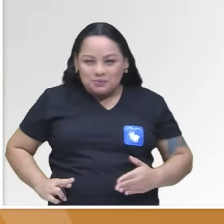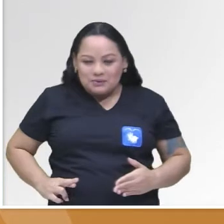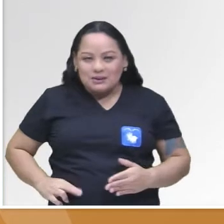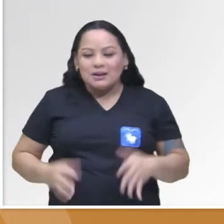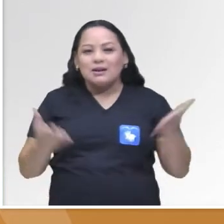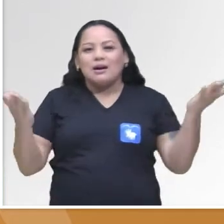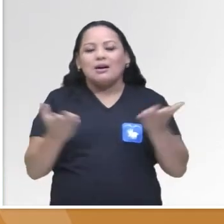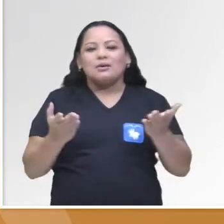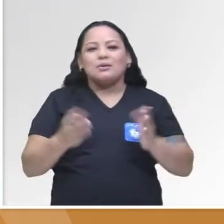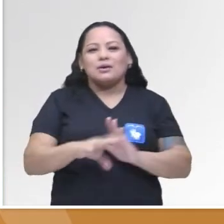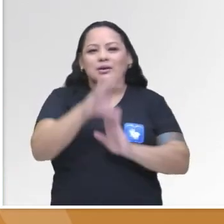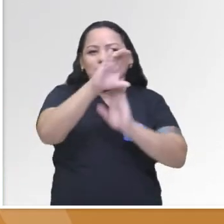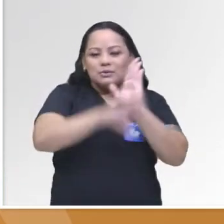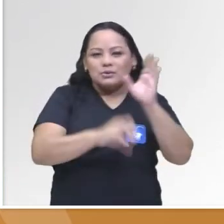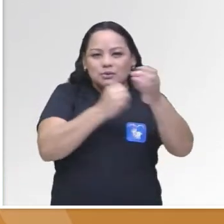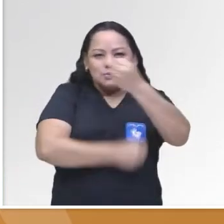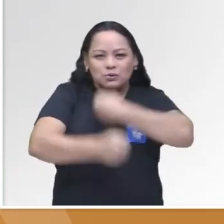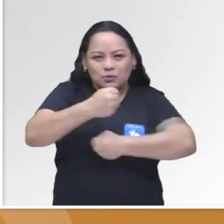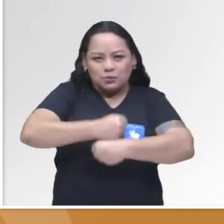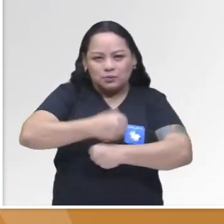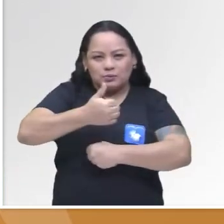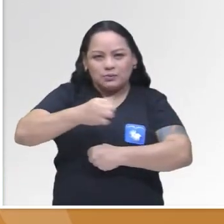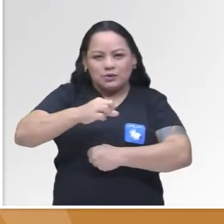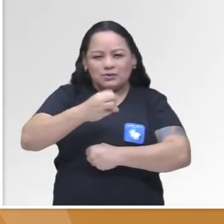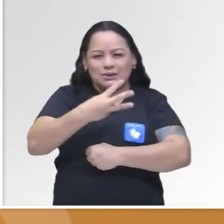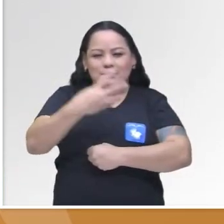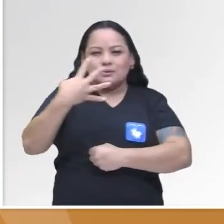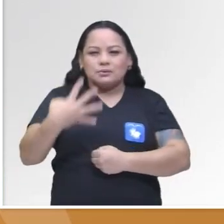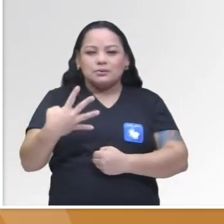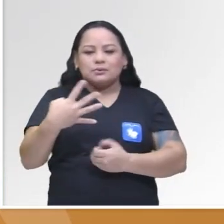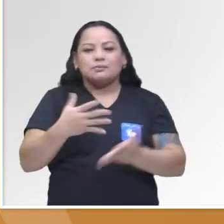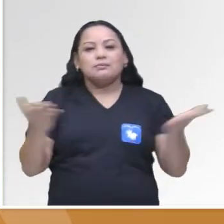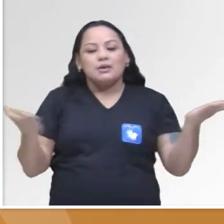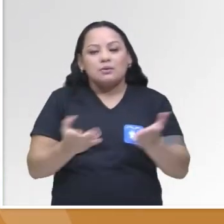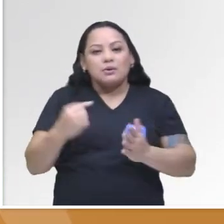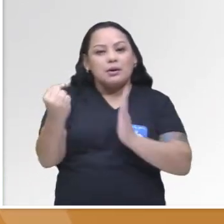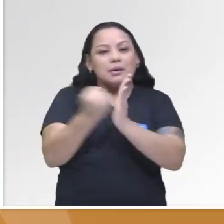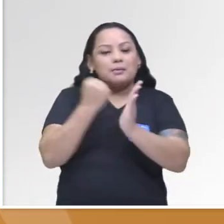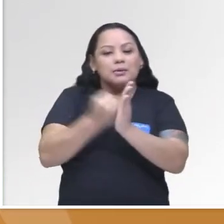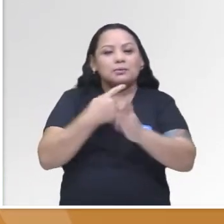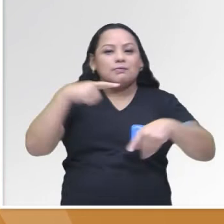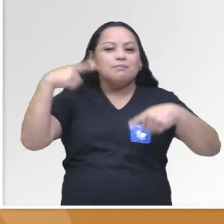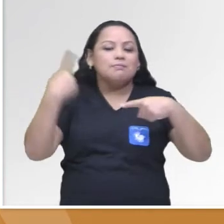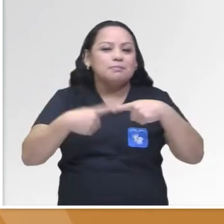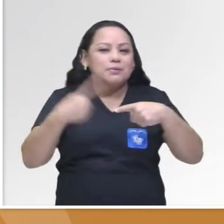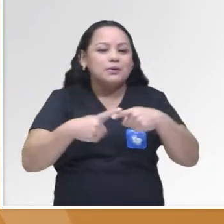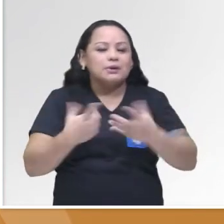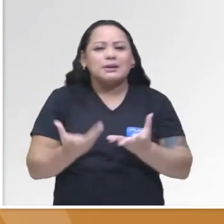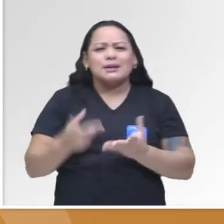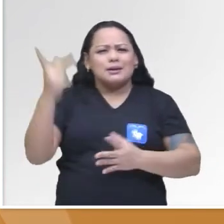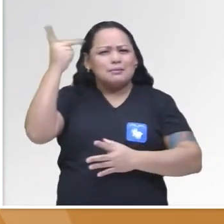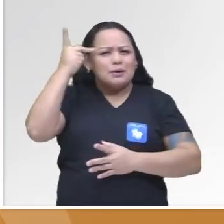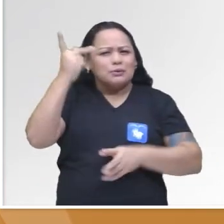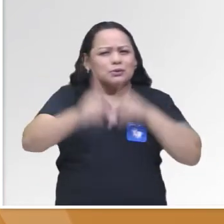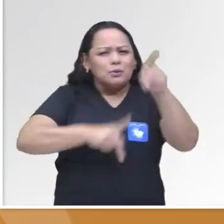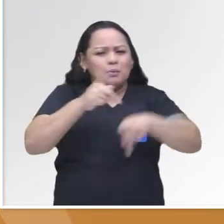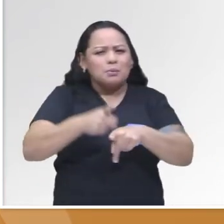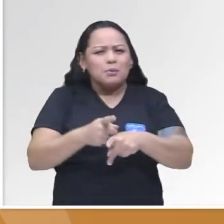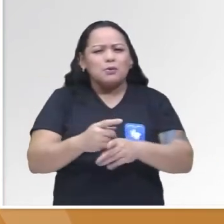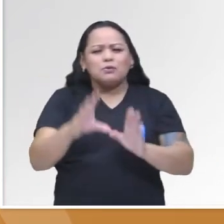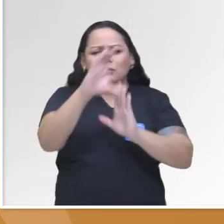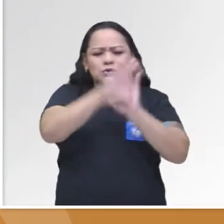ter a Constituição de 1934. Agora você me pergunta, por que esses paulistas queriam uma nova